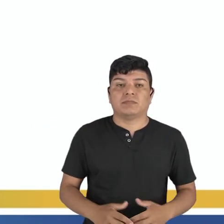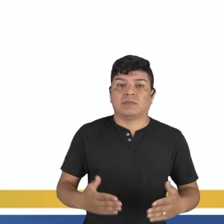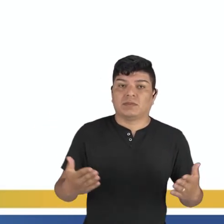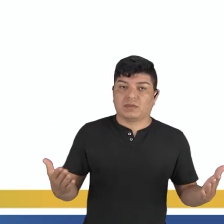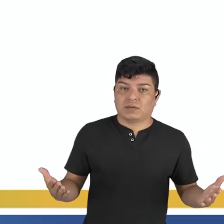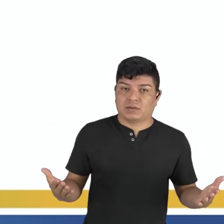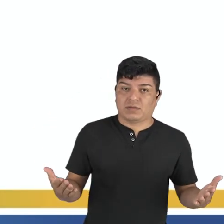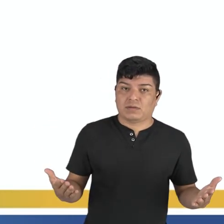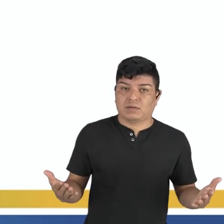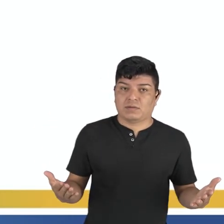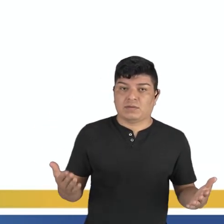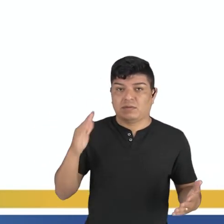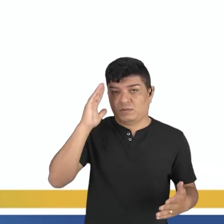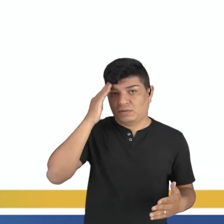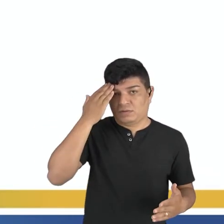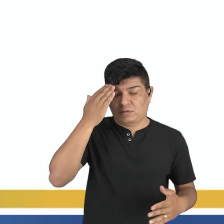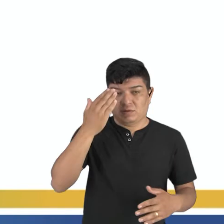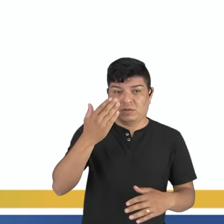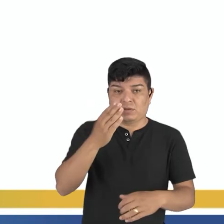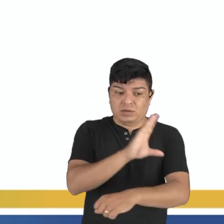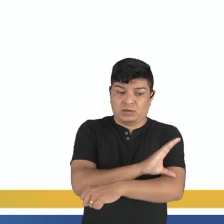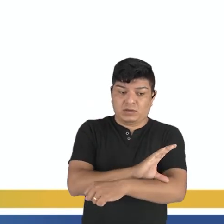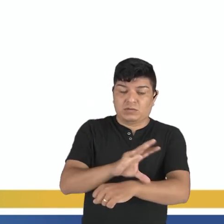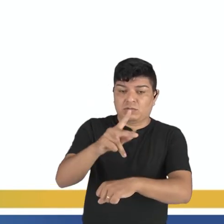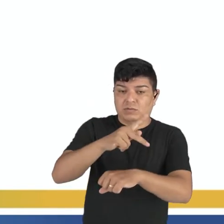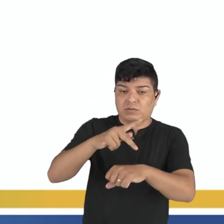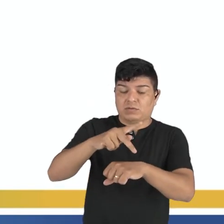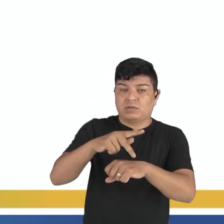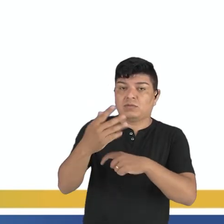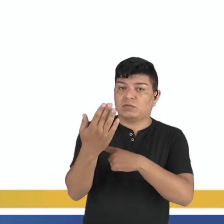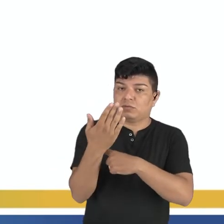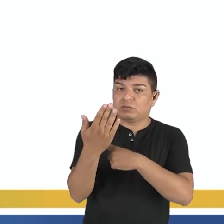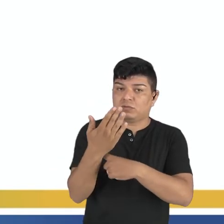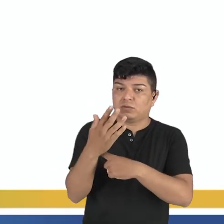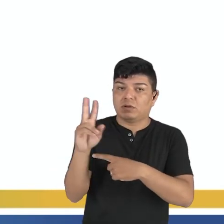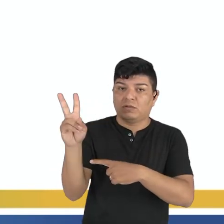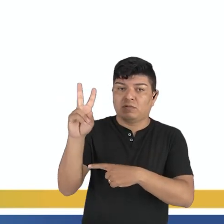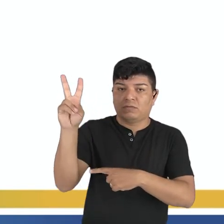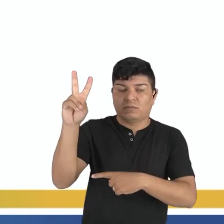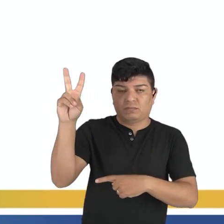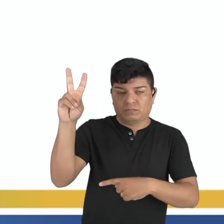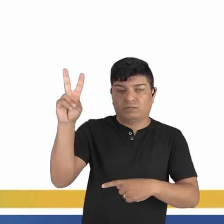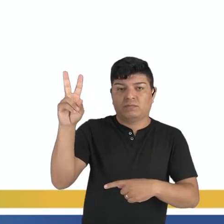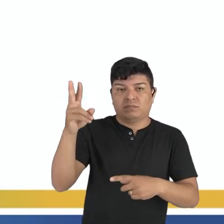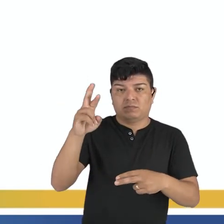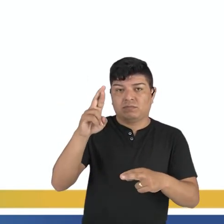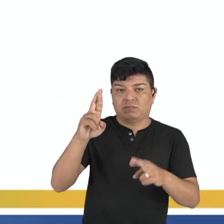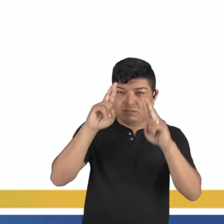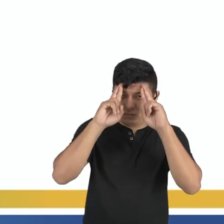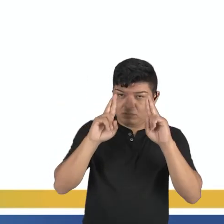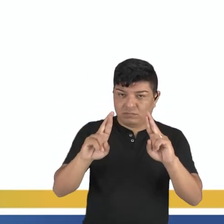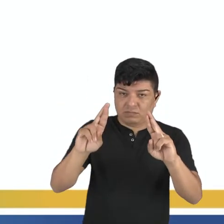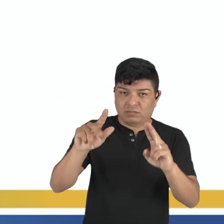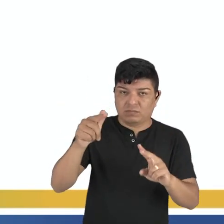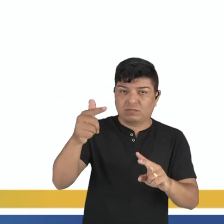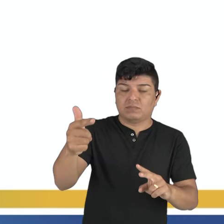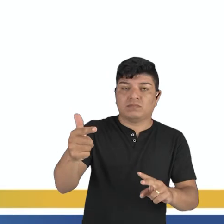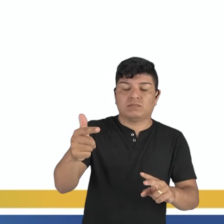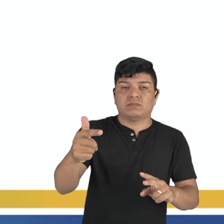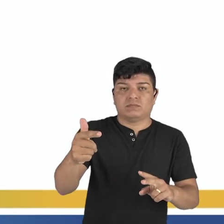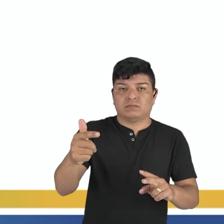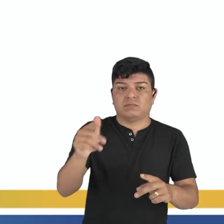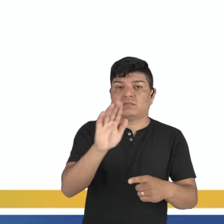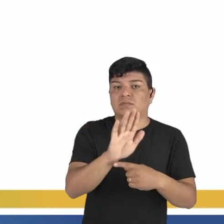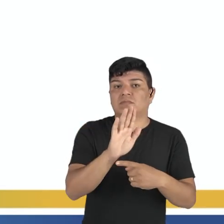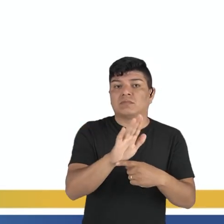Então, ou seja, pessoal, entender a cultura dos países nos ajuda a valorar, a nós respeitar o outro. Ou seja,